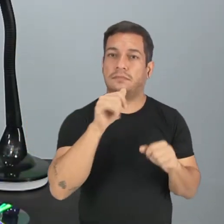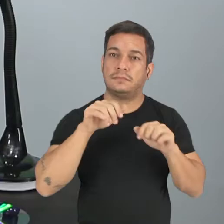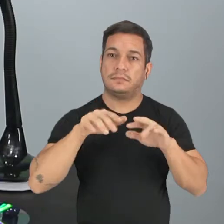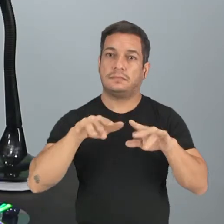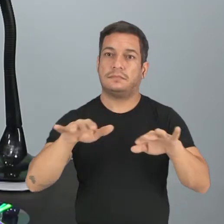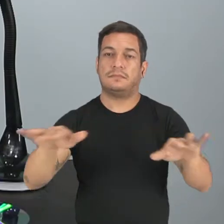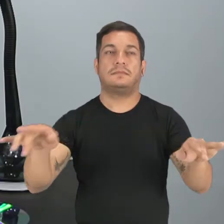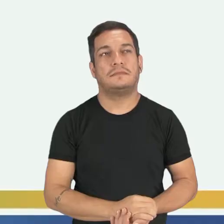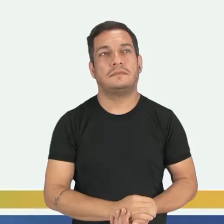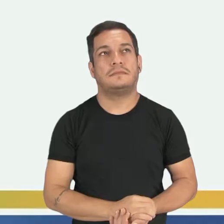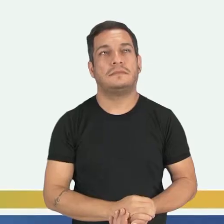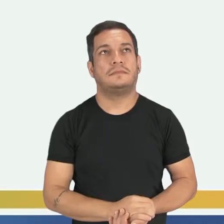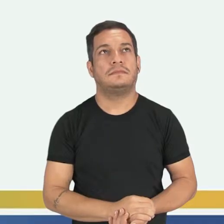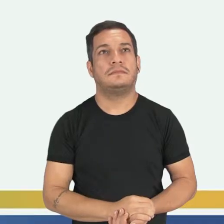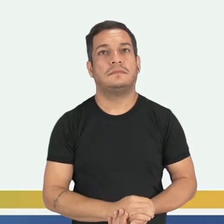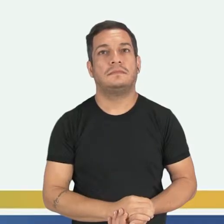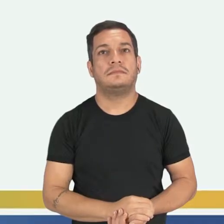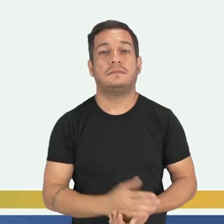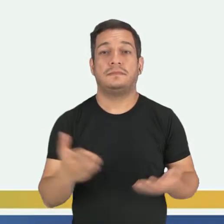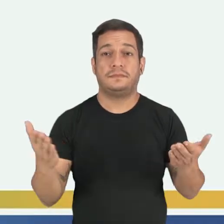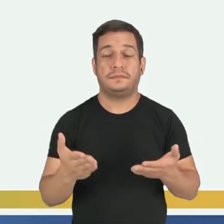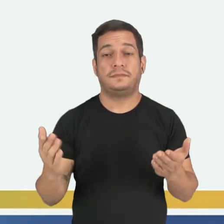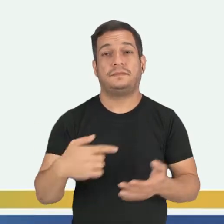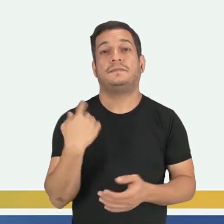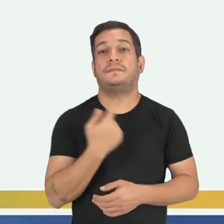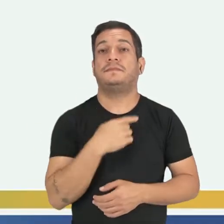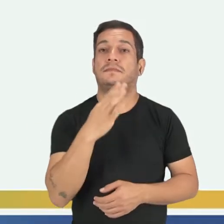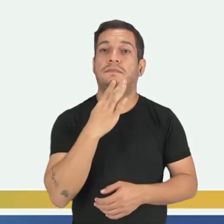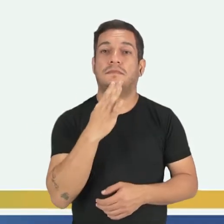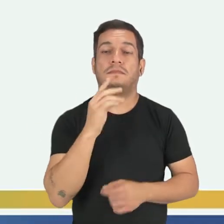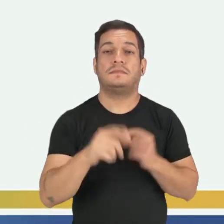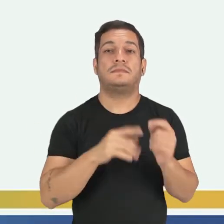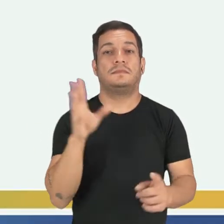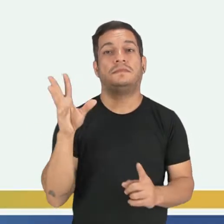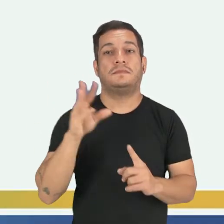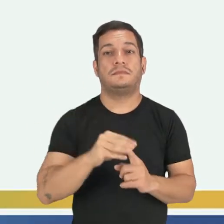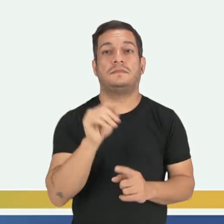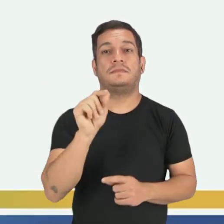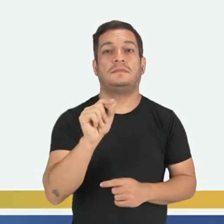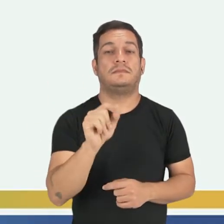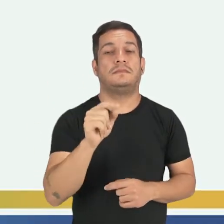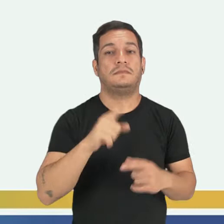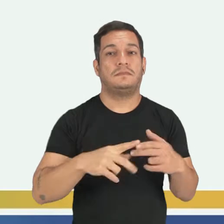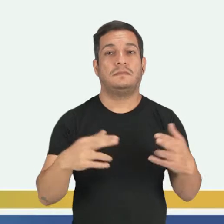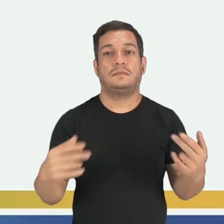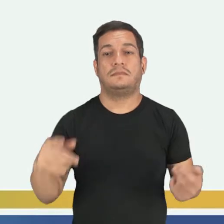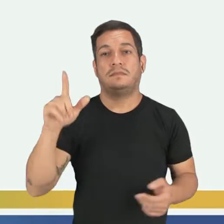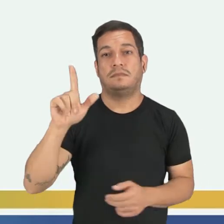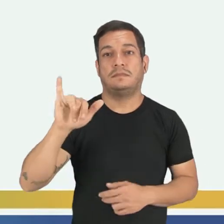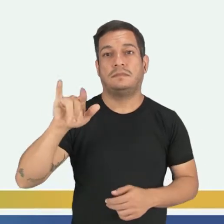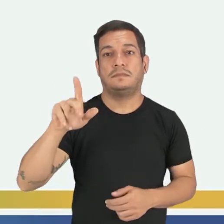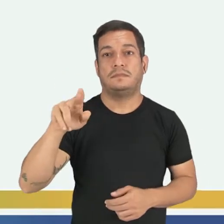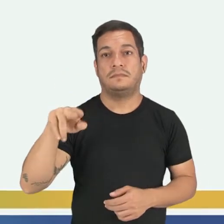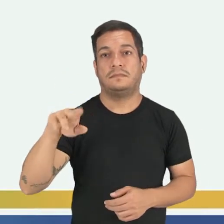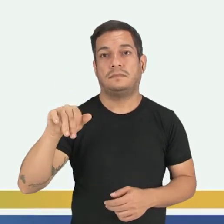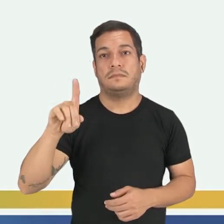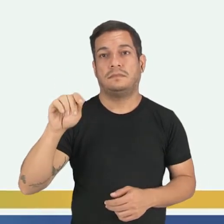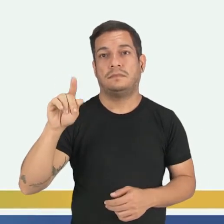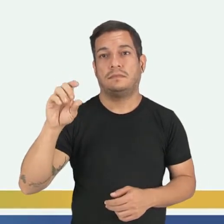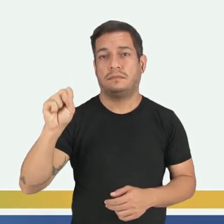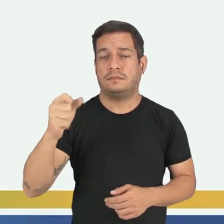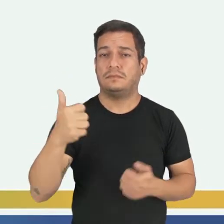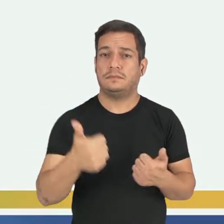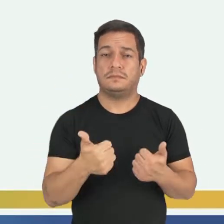energia. Agora a gente vai conhecer a função dos objetos iluminados,